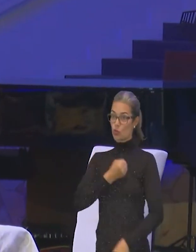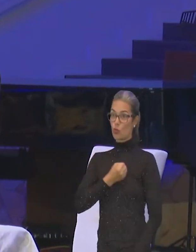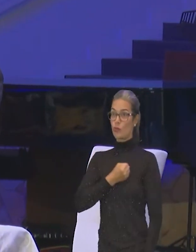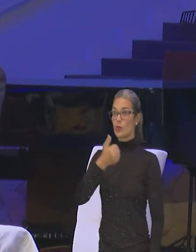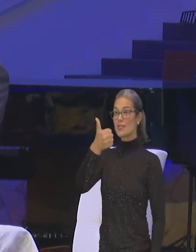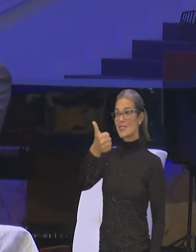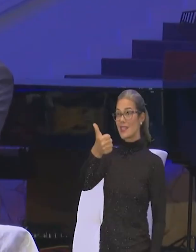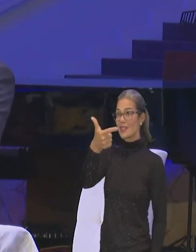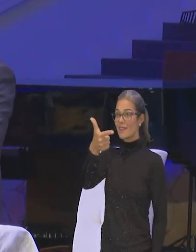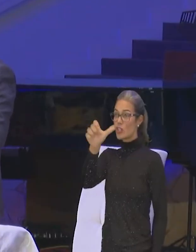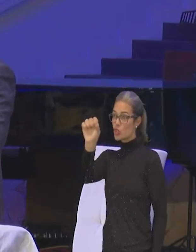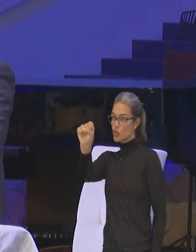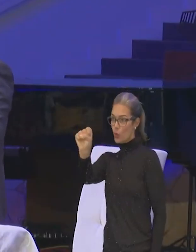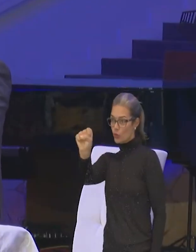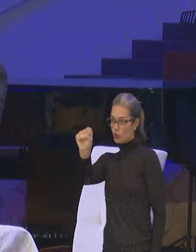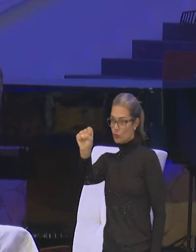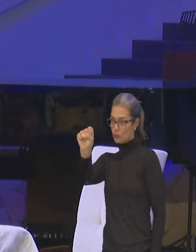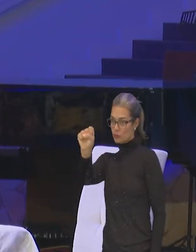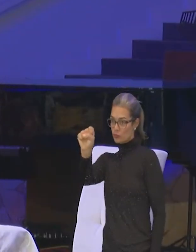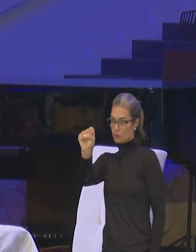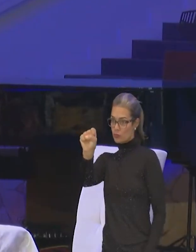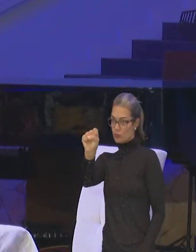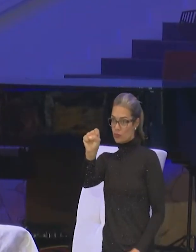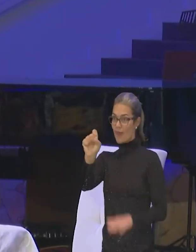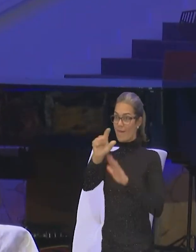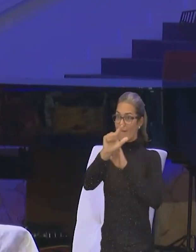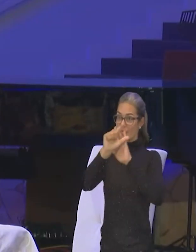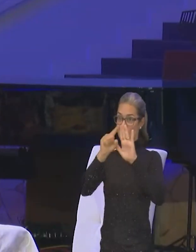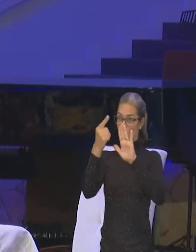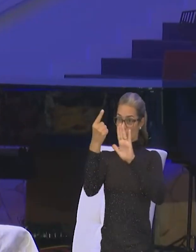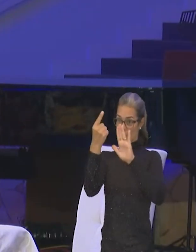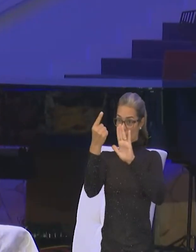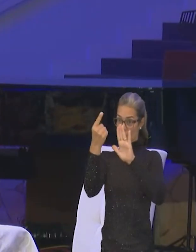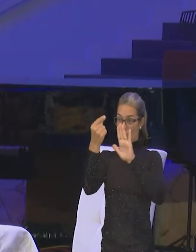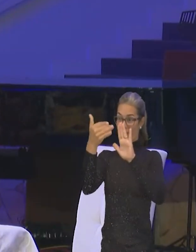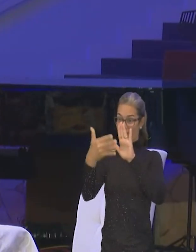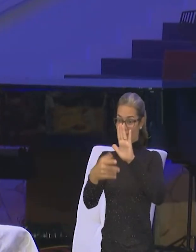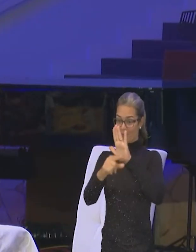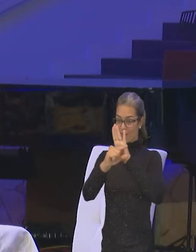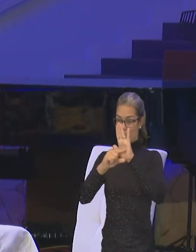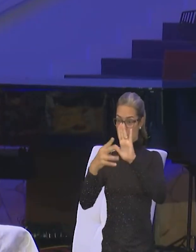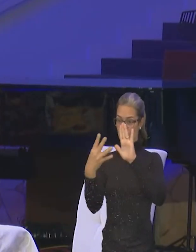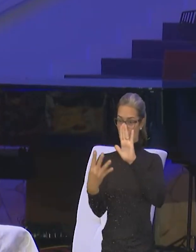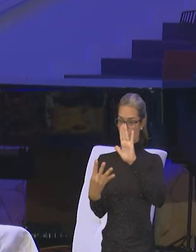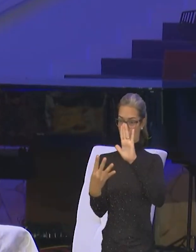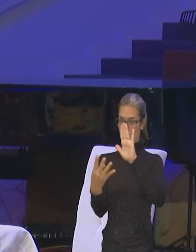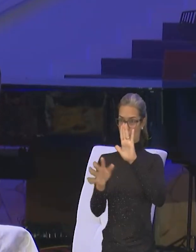128. Leremos então apenas os 4 primeiros versículos.